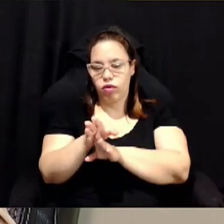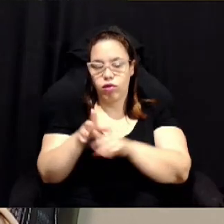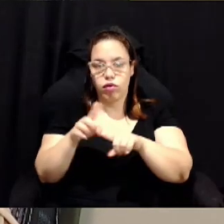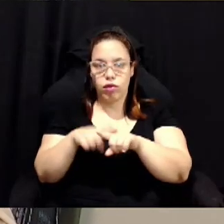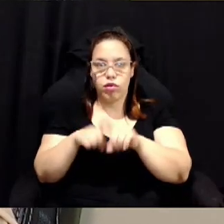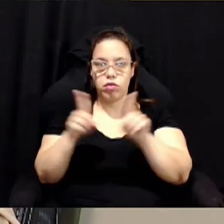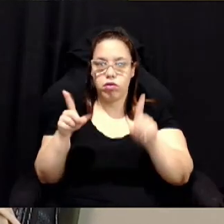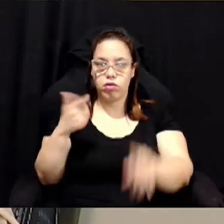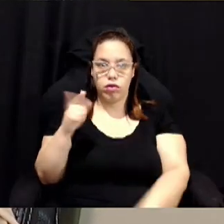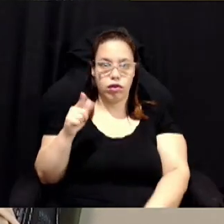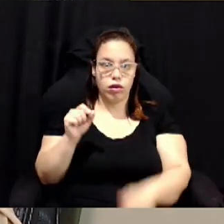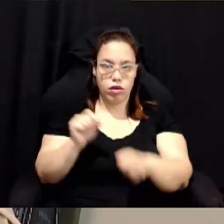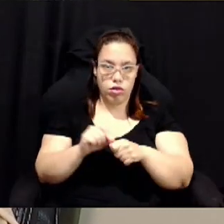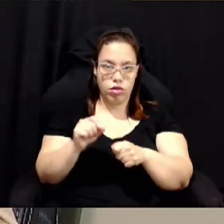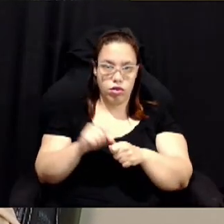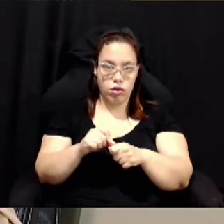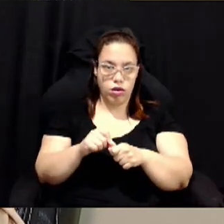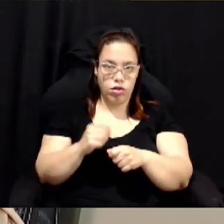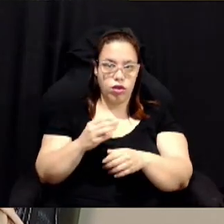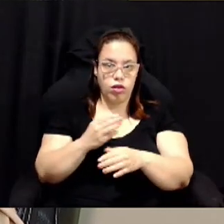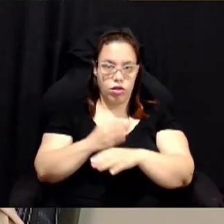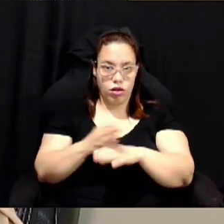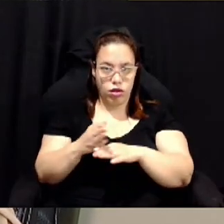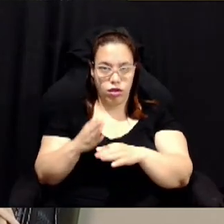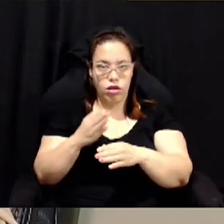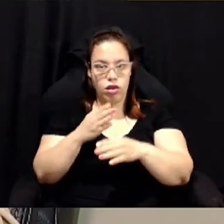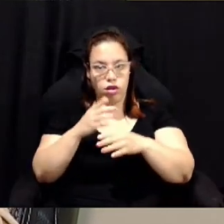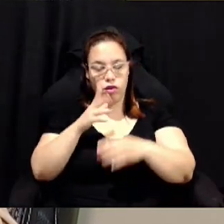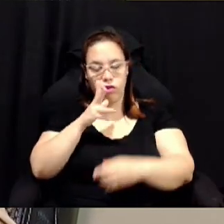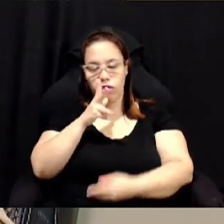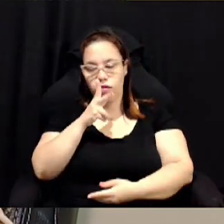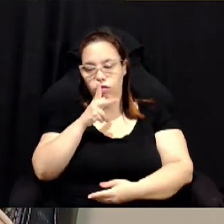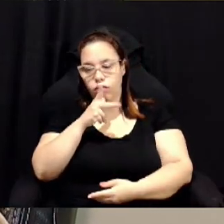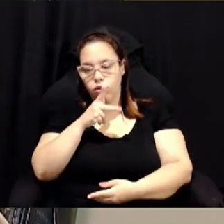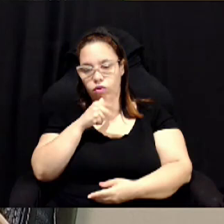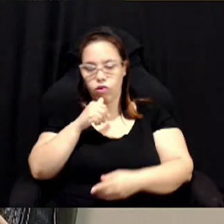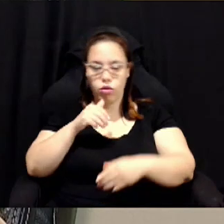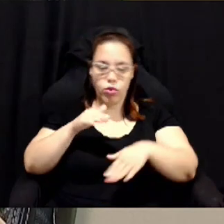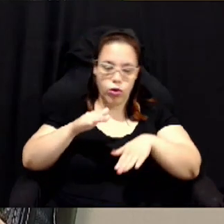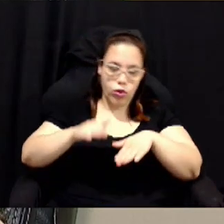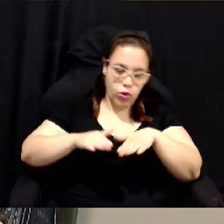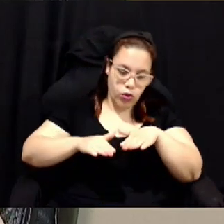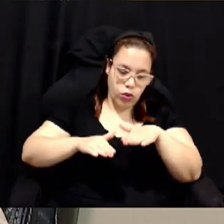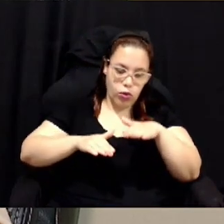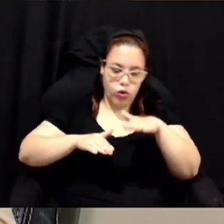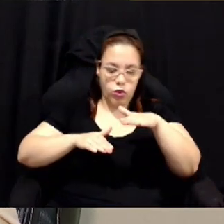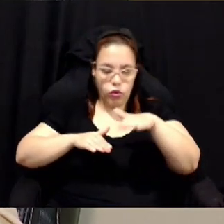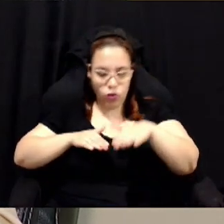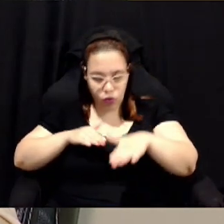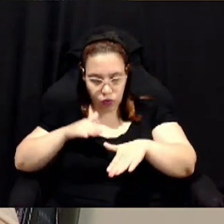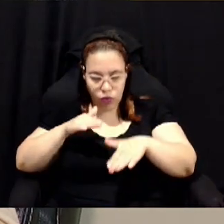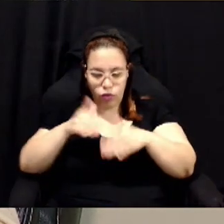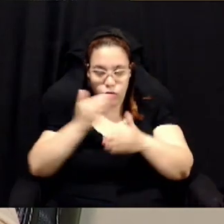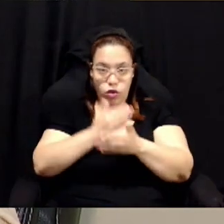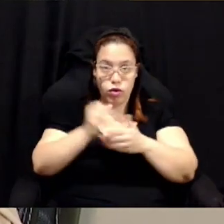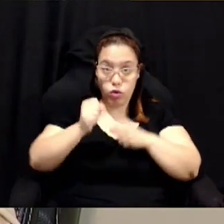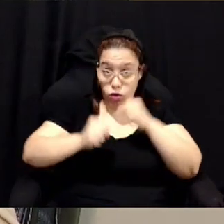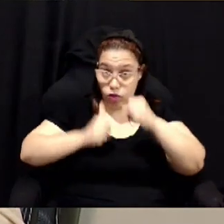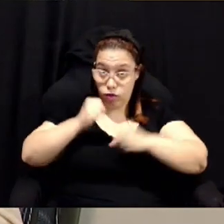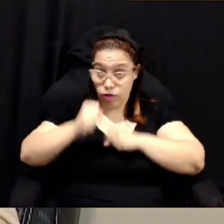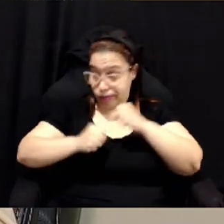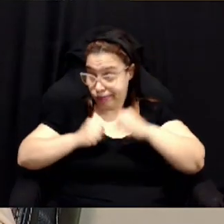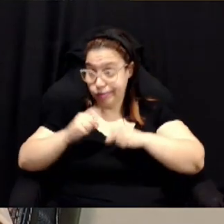coisa assim, tem que começar sempre devagar. Então, começa caminhando, vai aumentando devagar e depois começa a corrida, né? Sempre